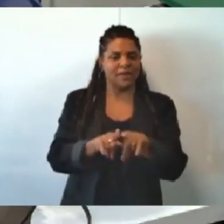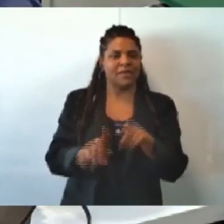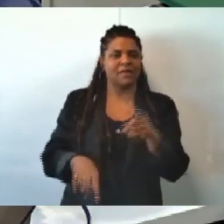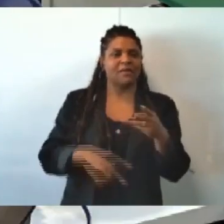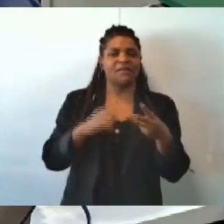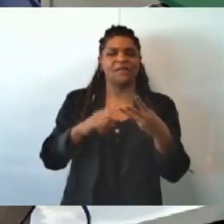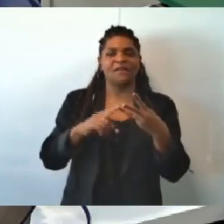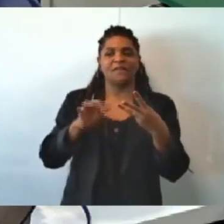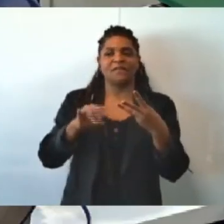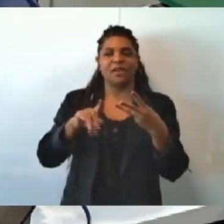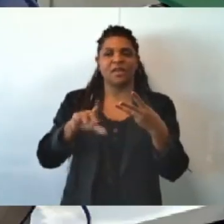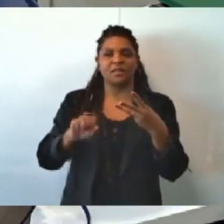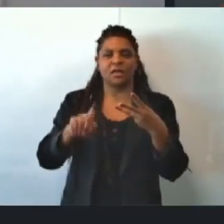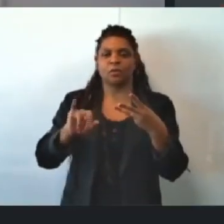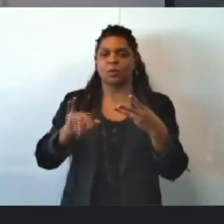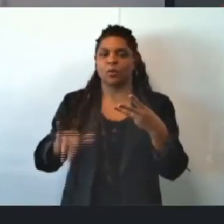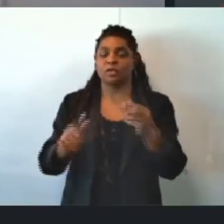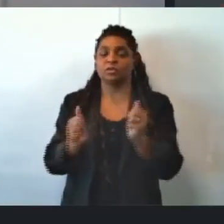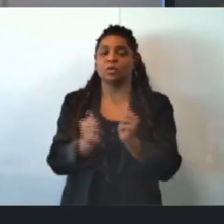Com requerimento.